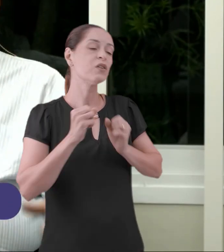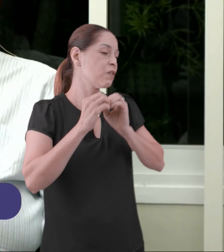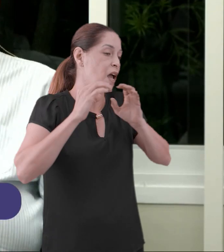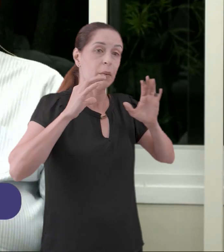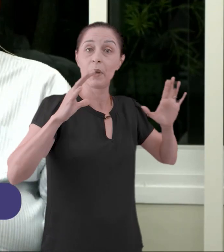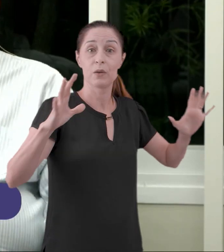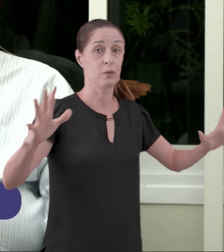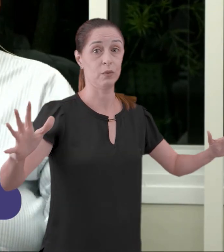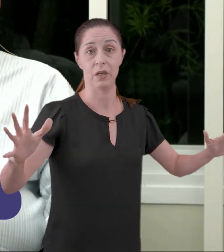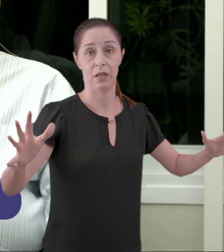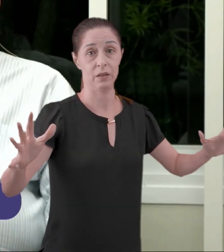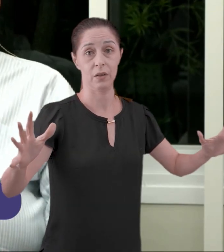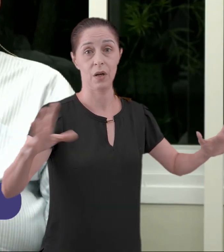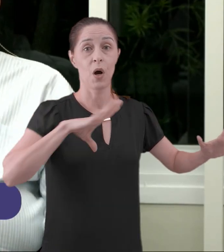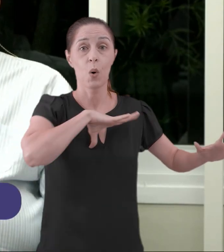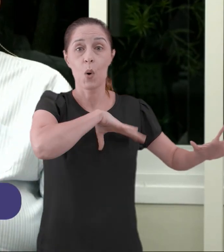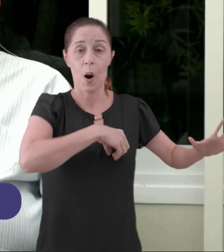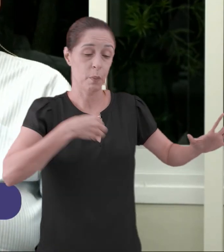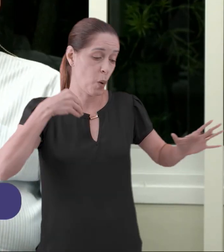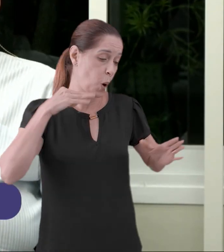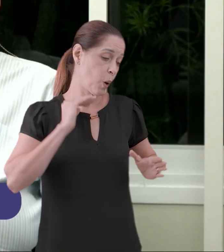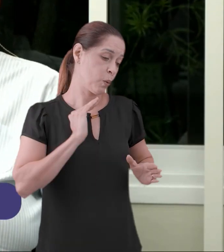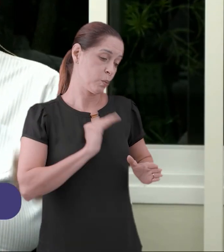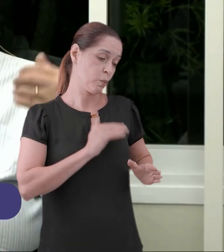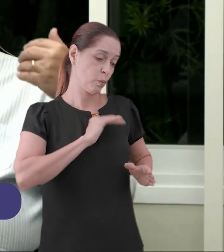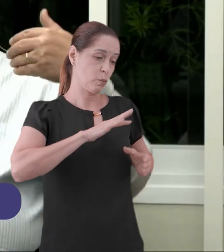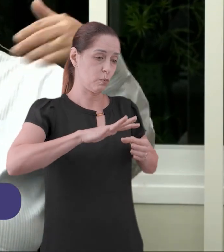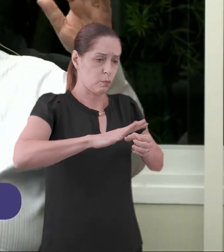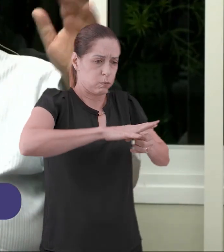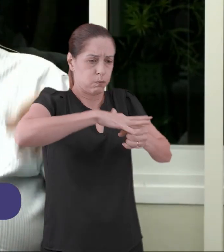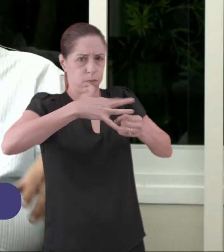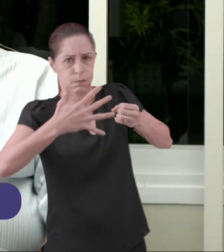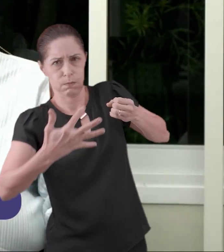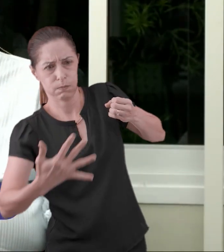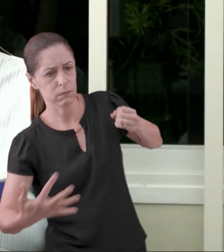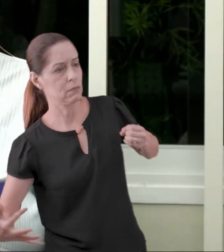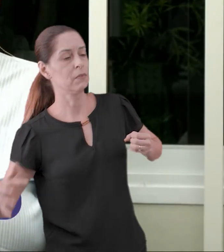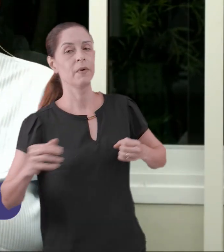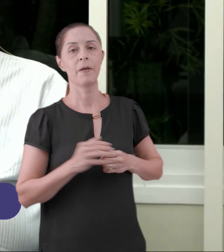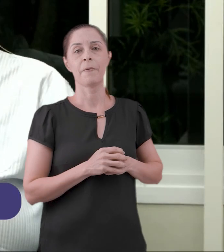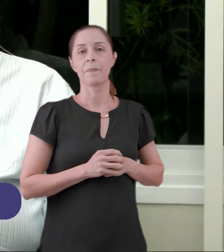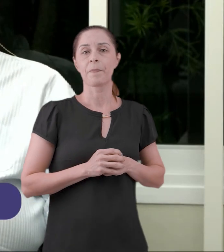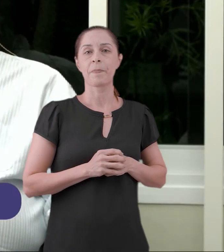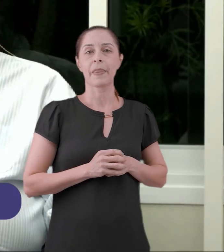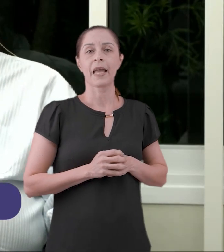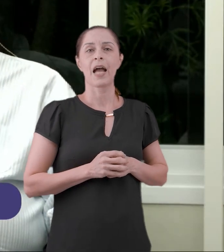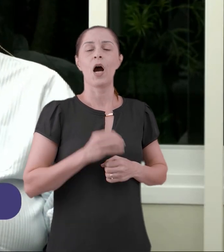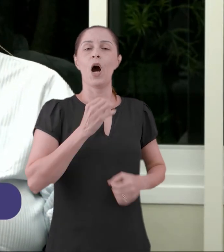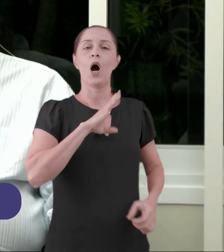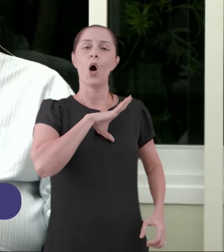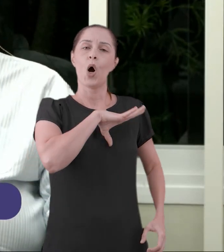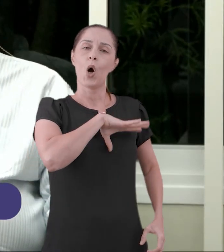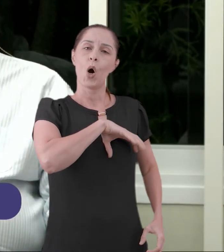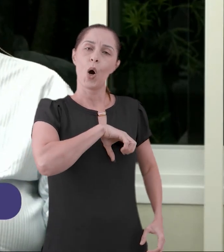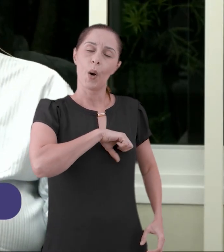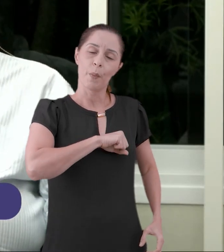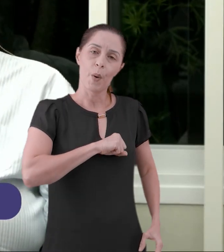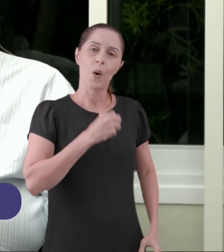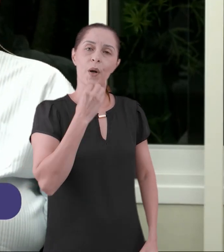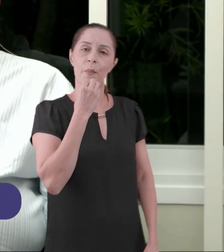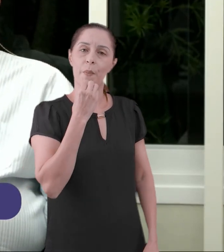uma coisa que você não pode esconder, né? O amor lança fora o medo, o amor é benigno, é